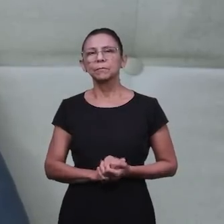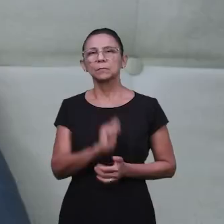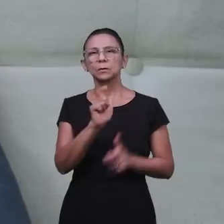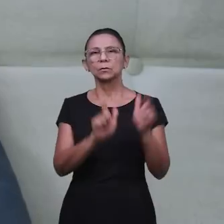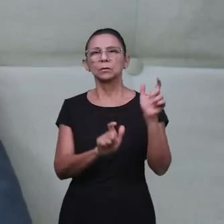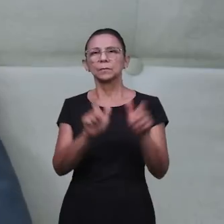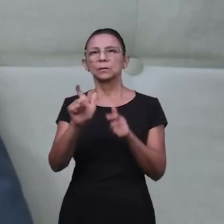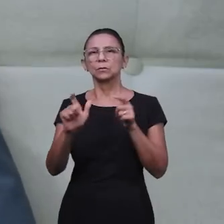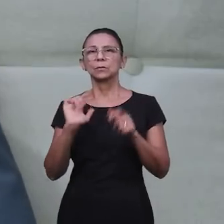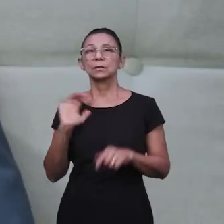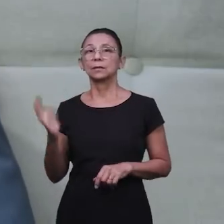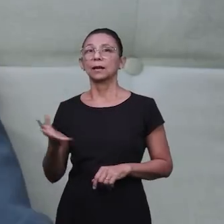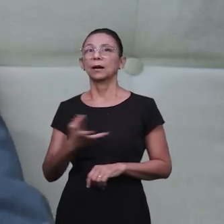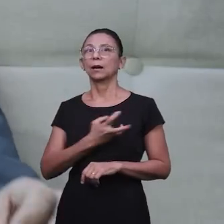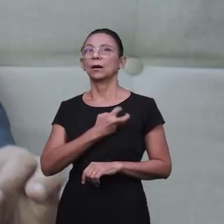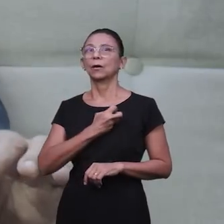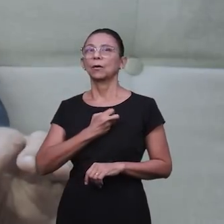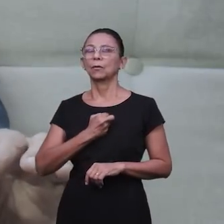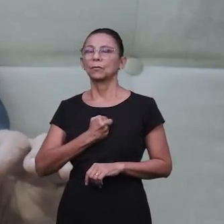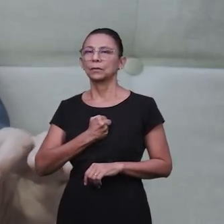salvação,